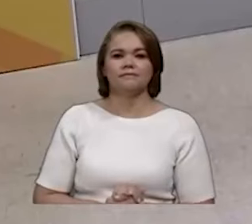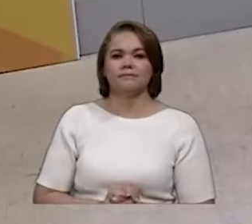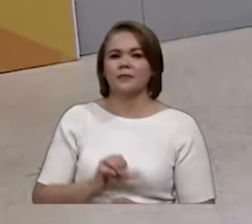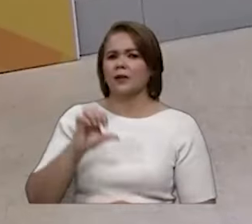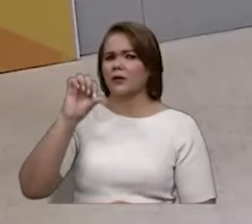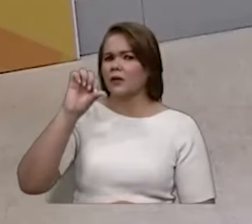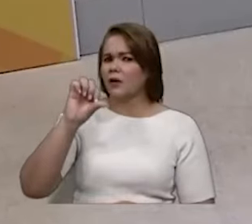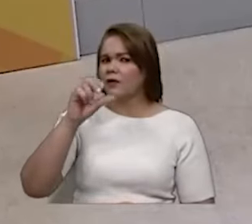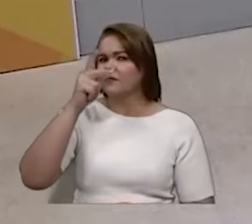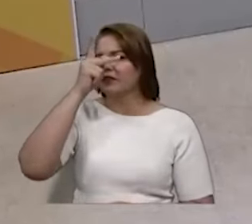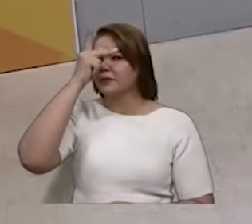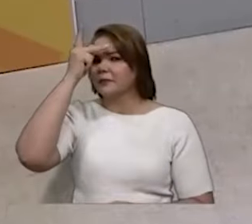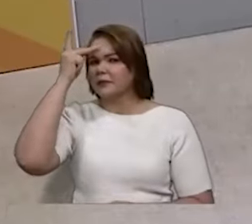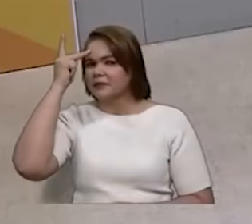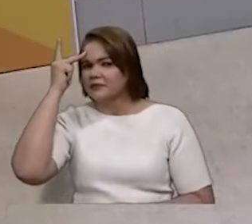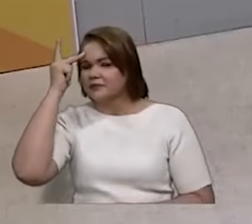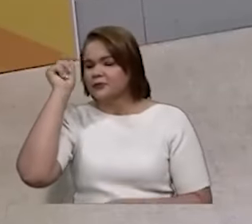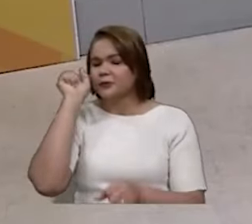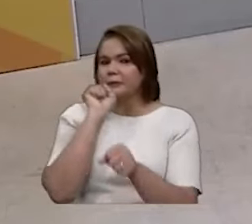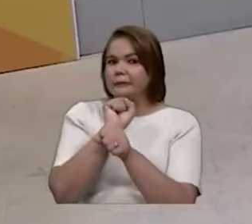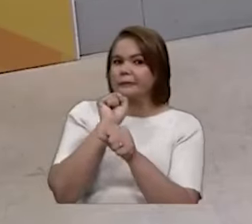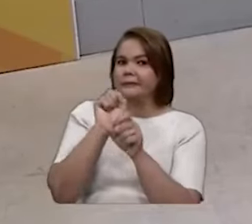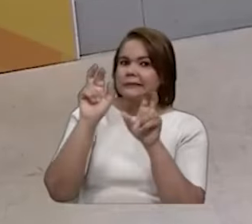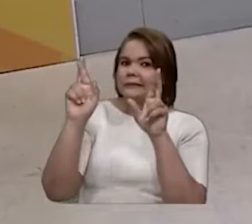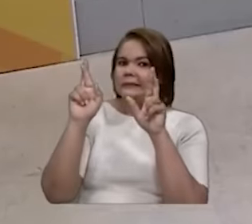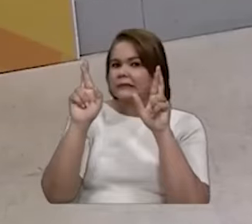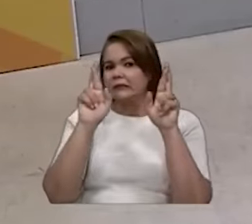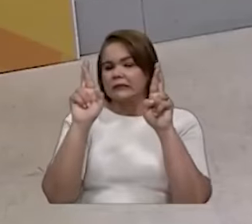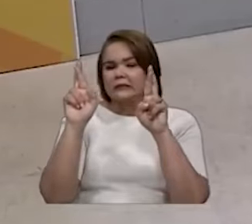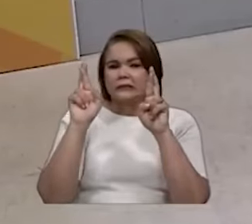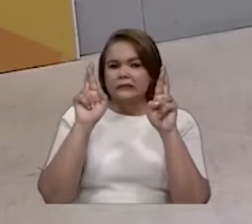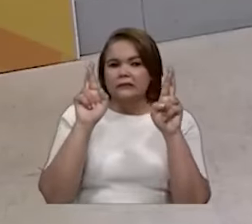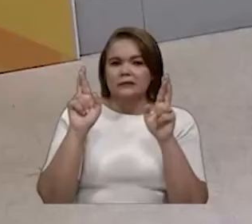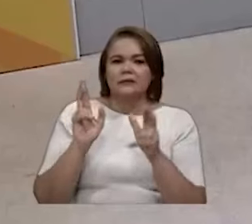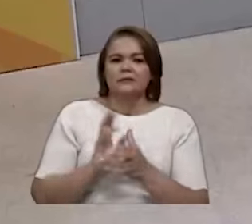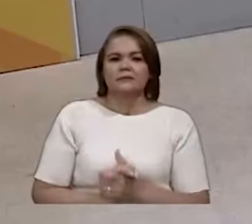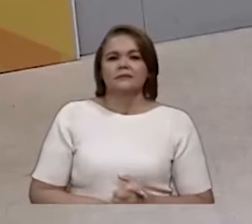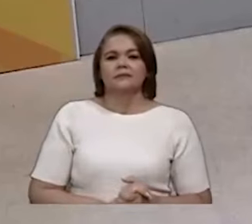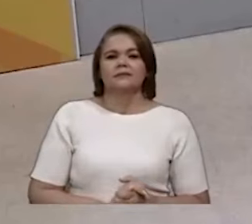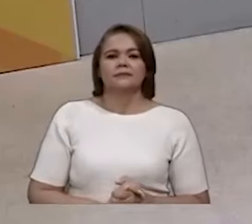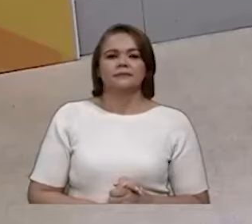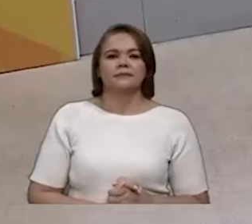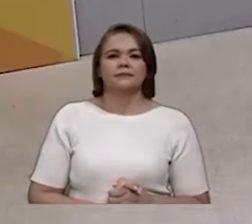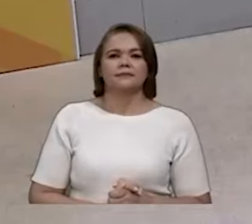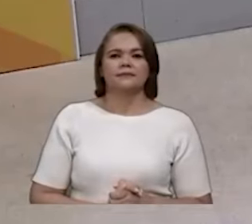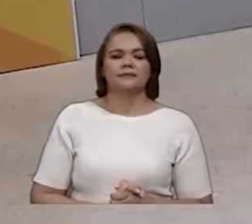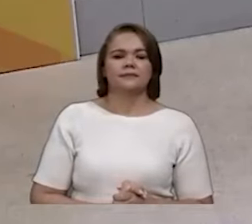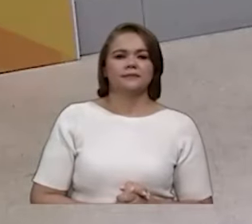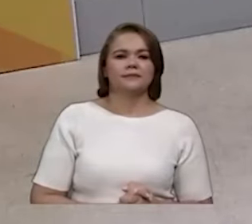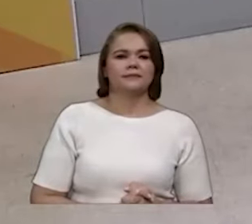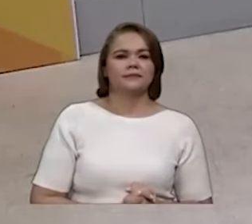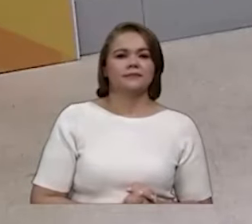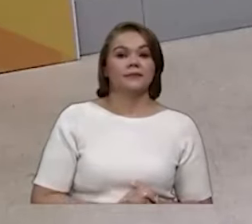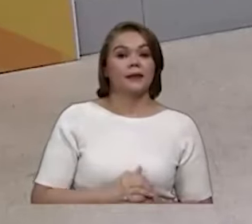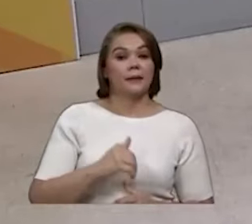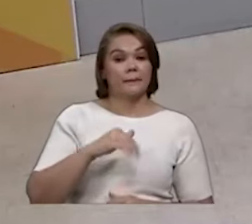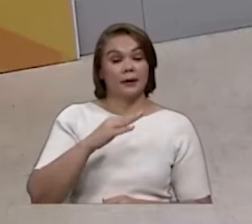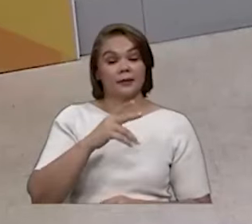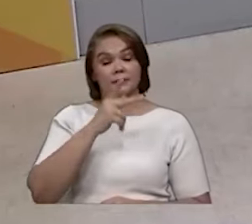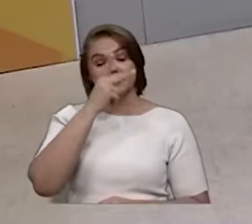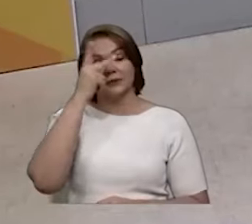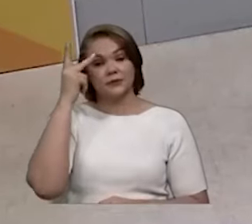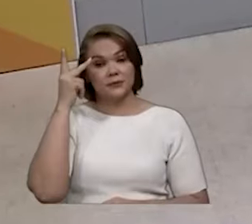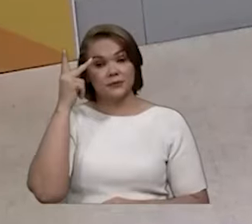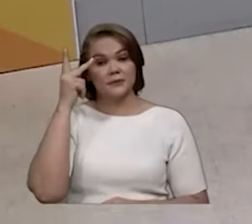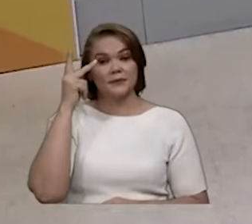9 títulos estão na expectativa. Não decidiu, aumentou a disputa, mais uma